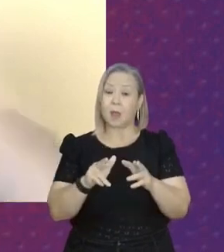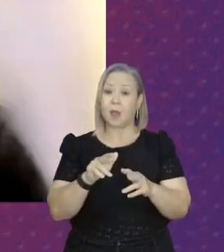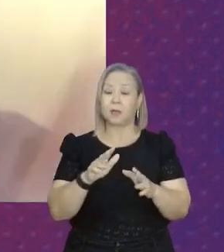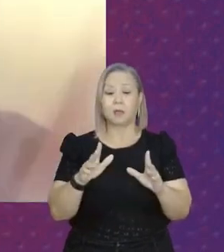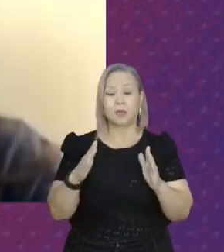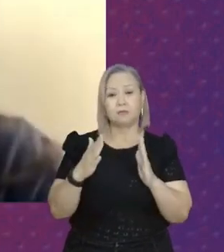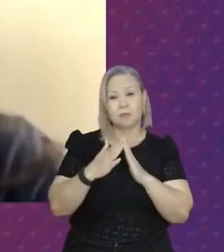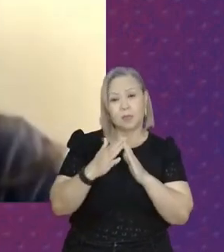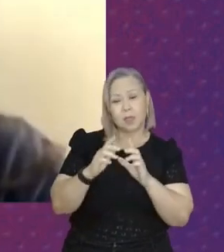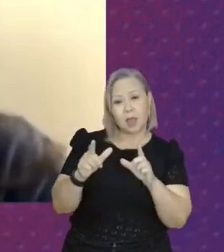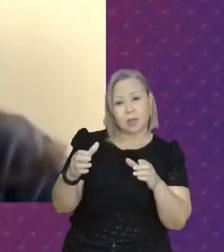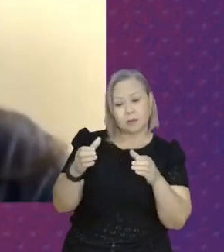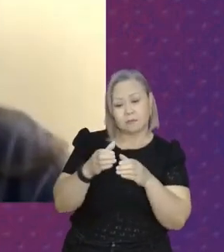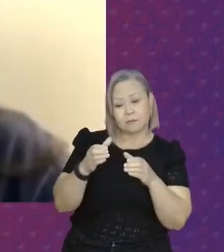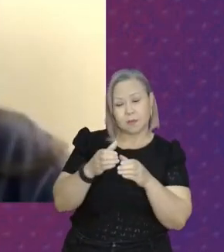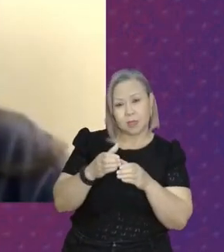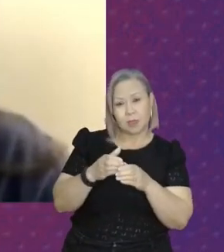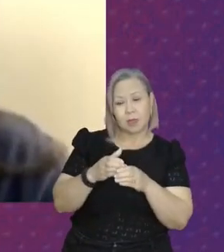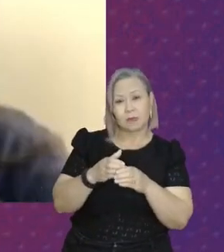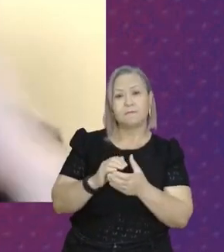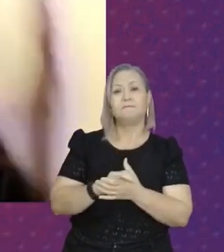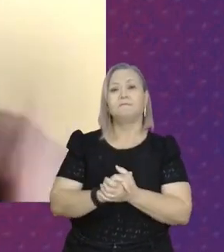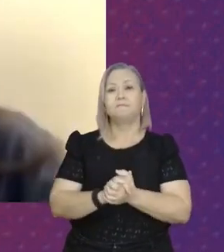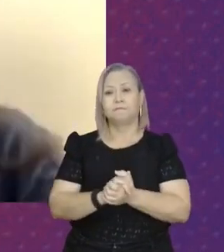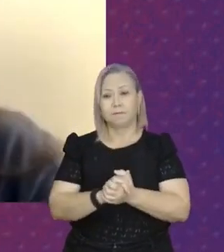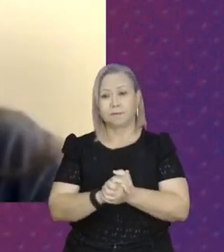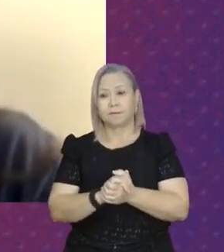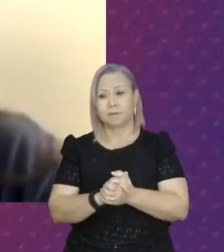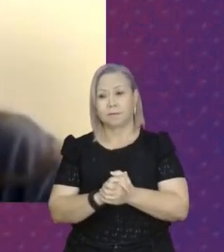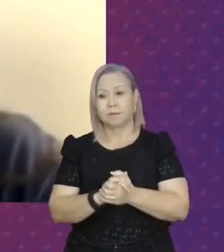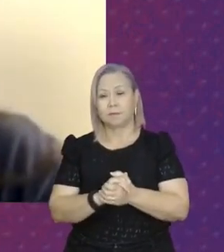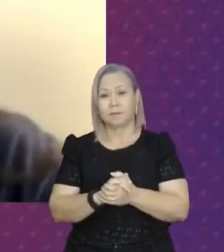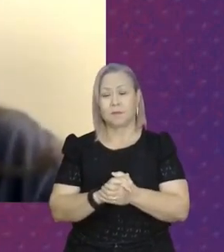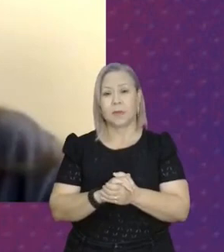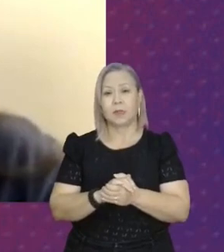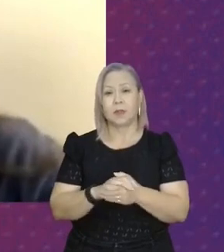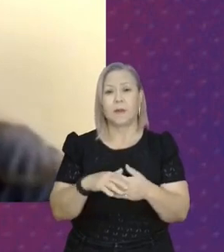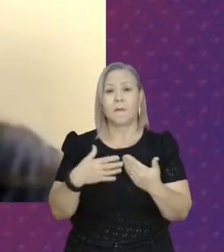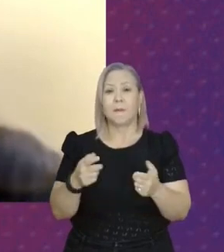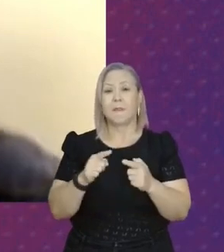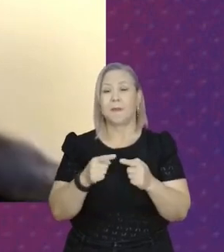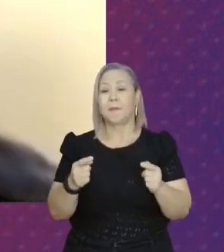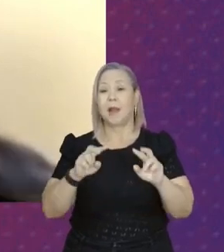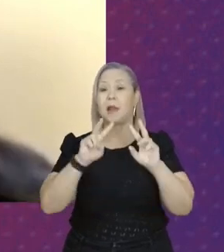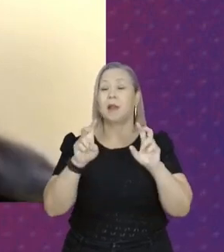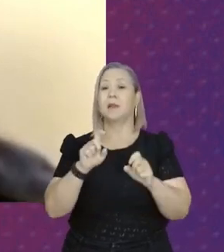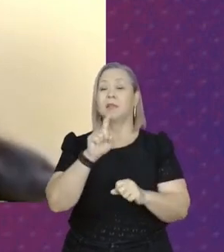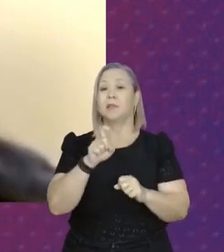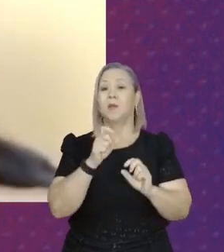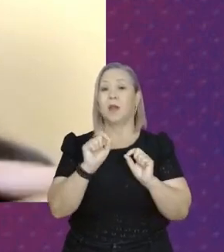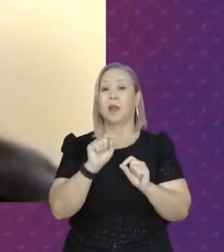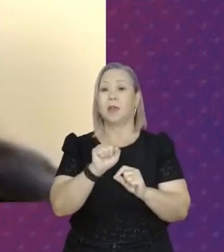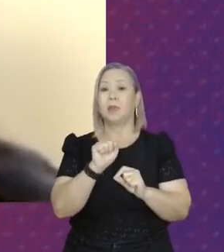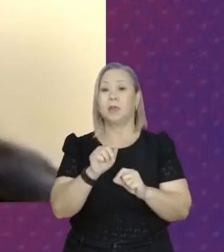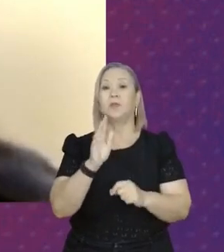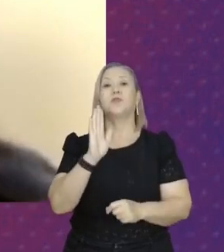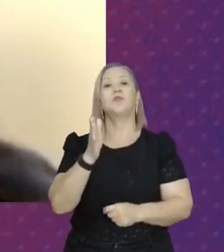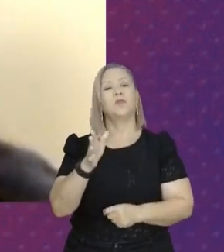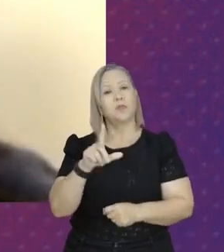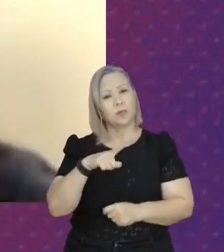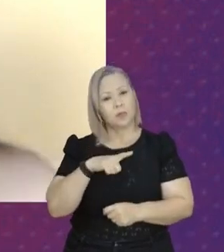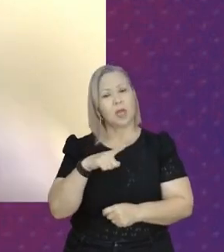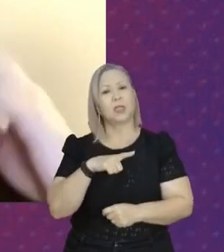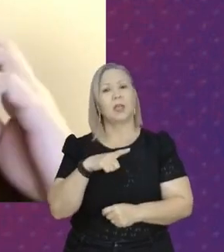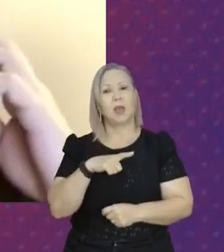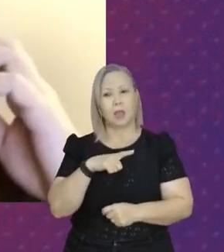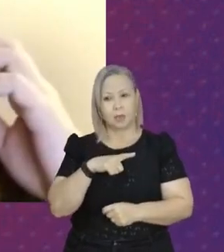toda, enfim, não preciso nem dar muitos detalhes sobre isso, mas a questão é que isso já existe, né? A